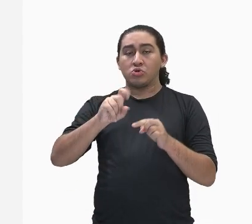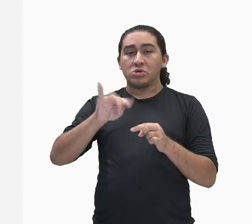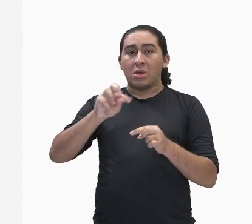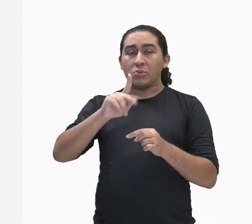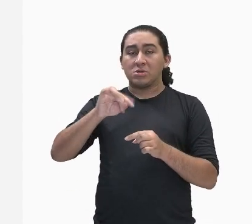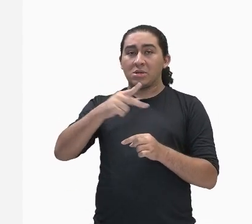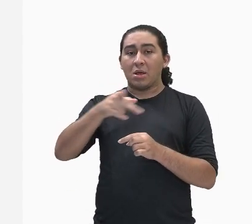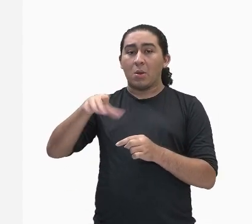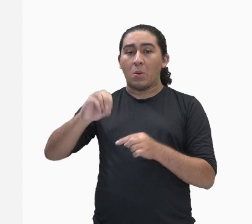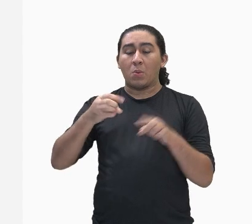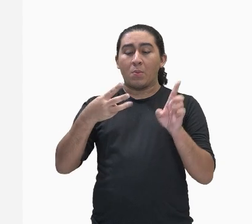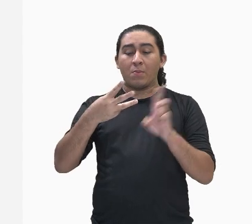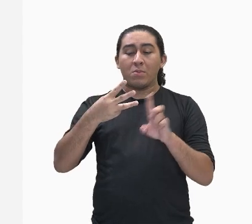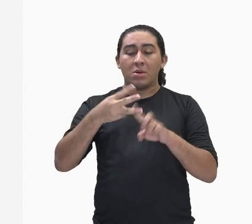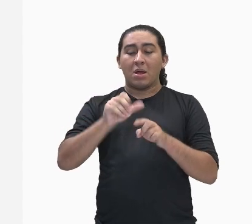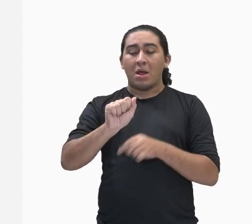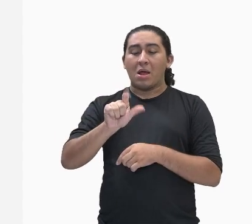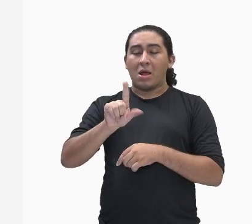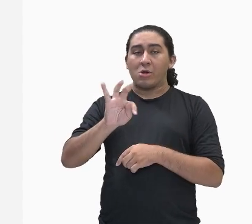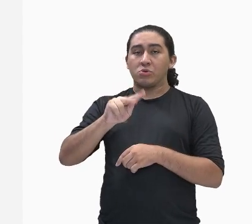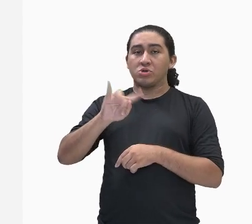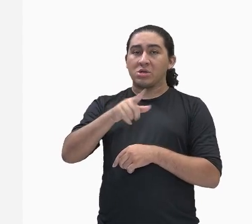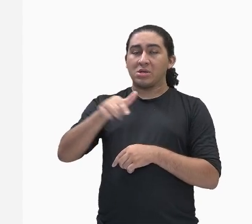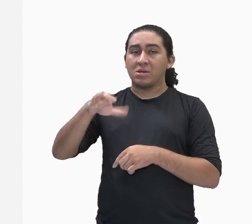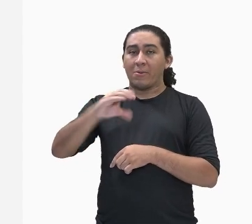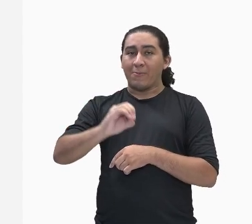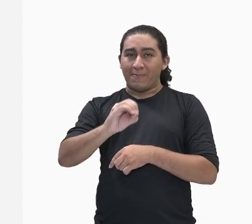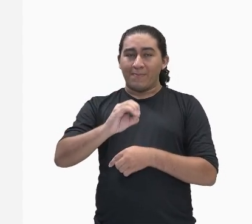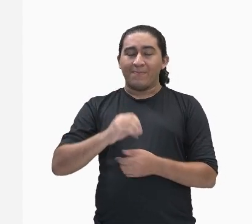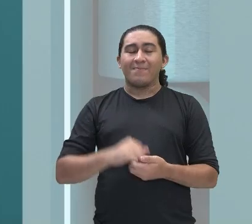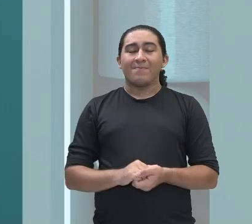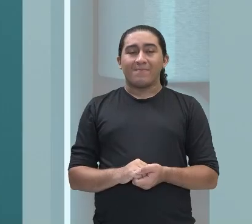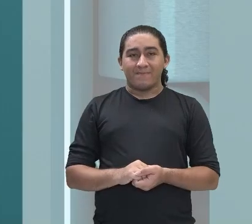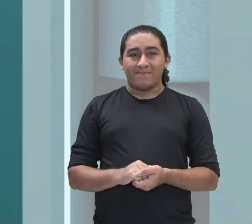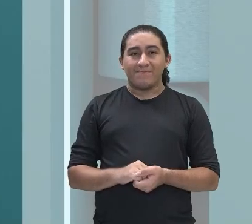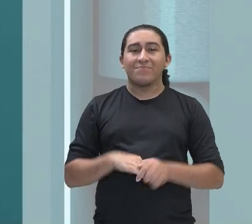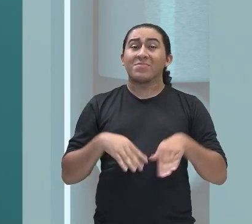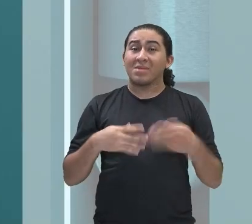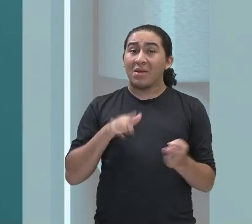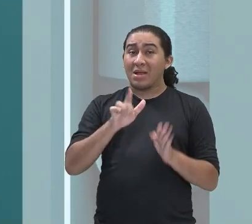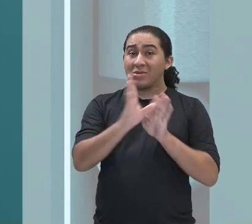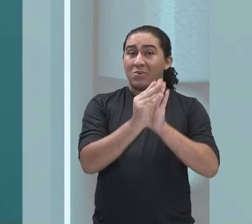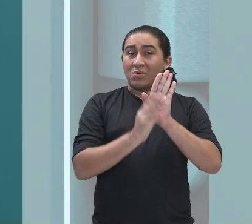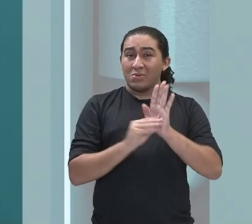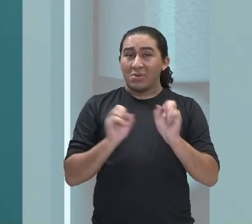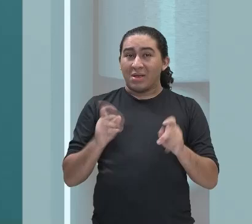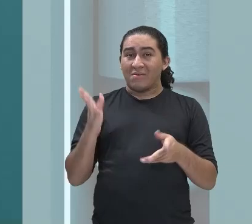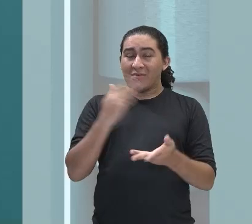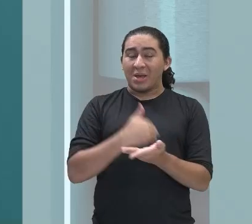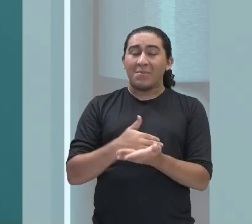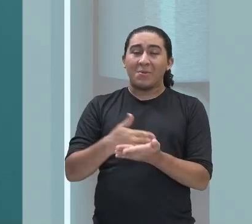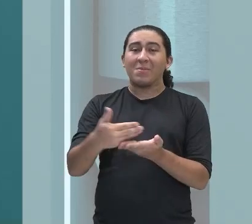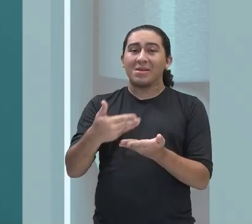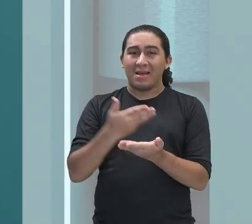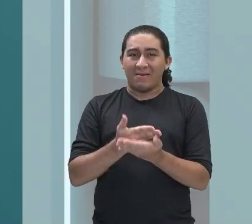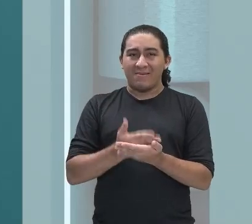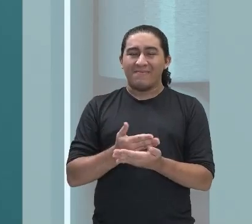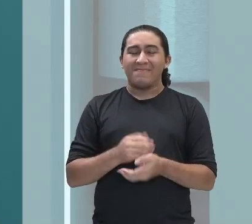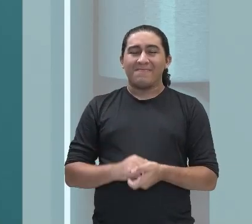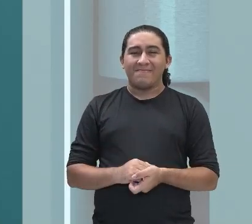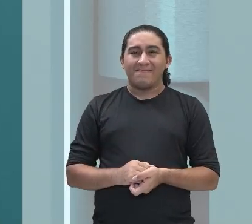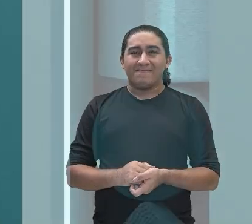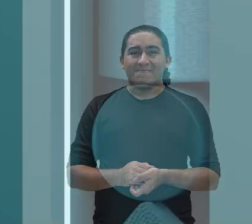e composição por aglutinação. Então é isso aí, vamos iniciar nossa